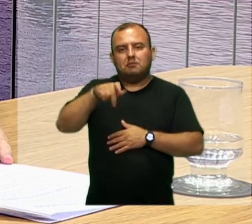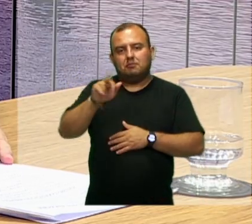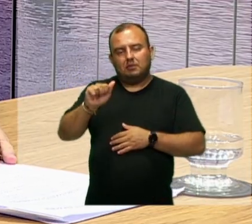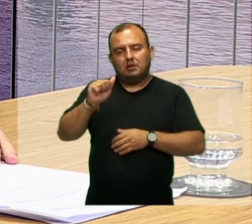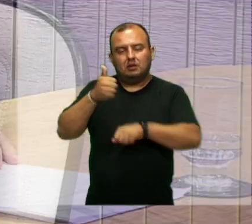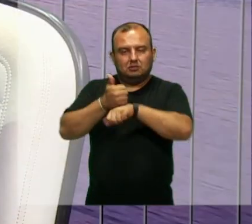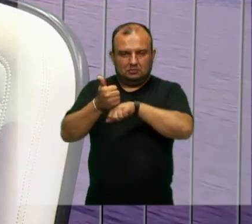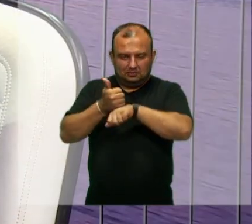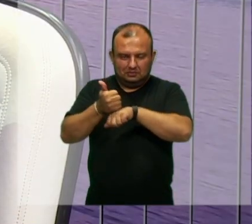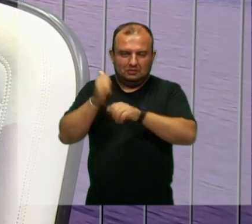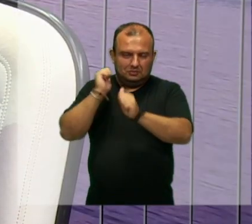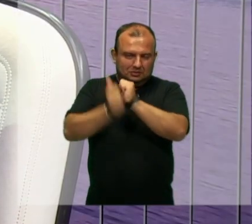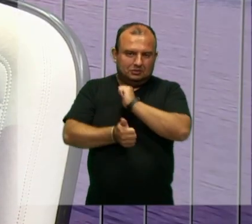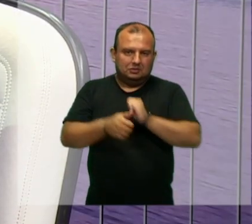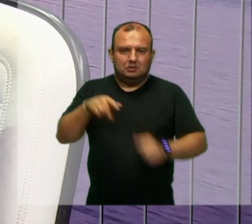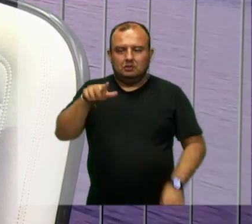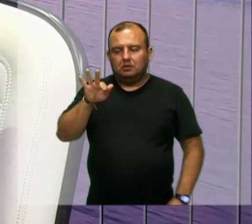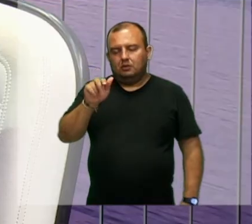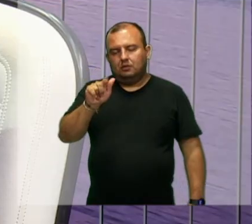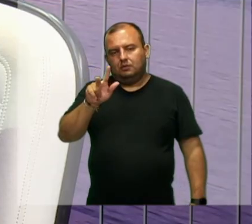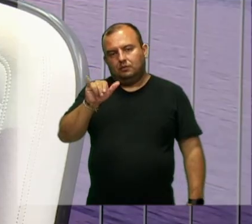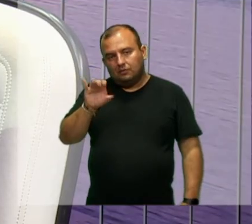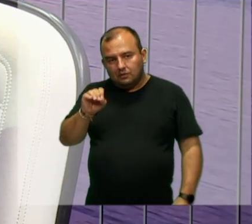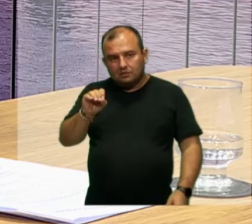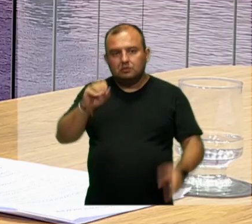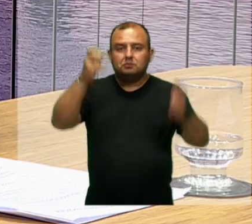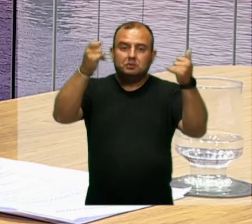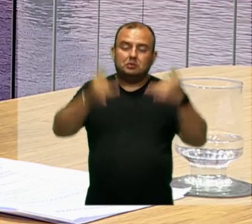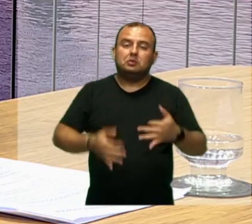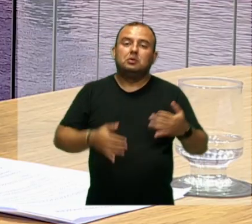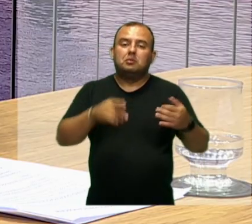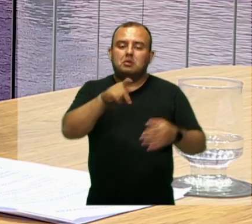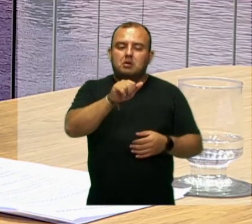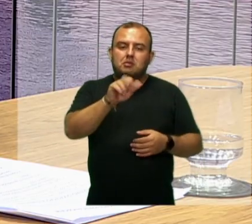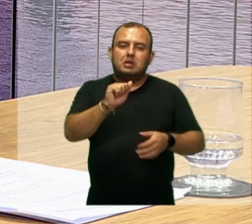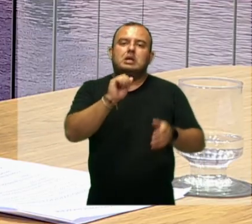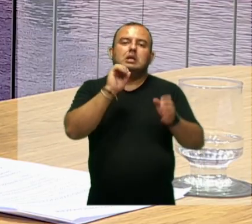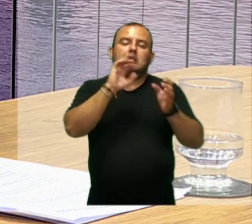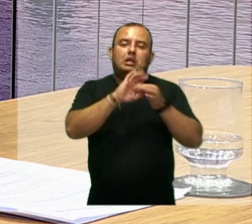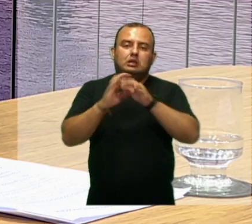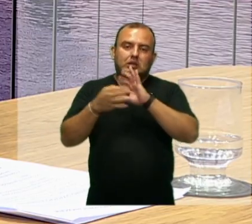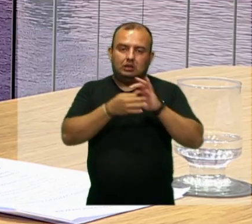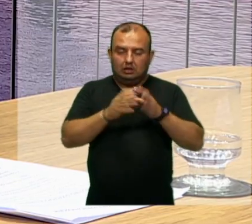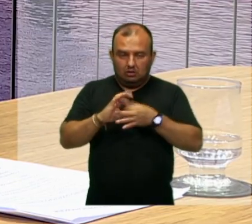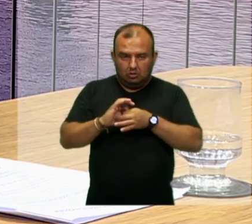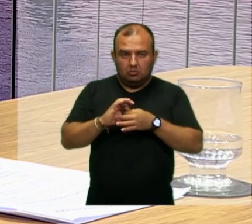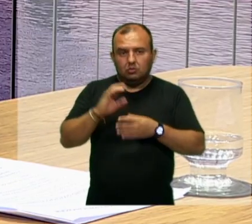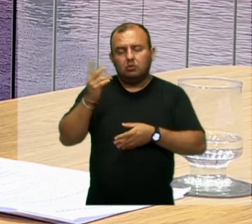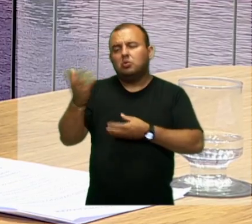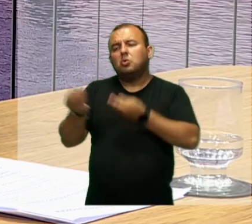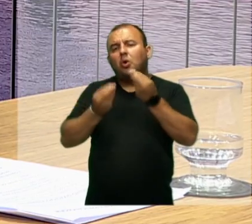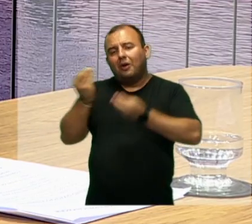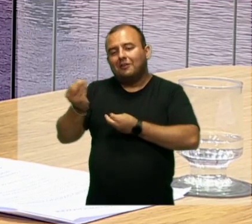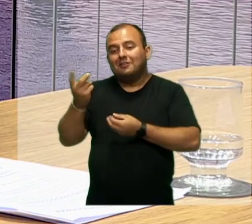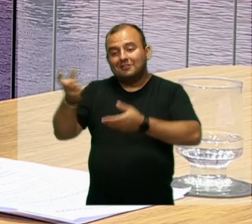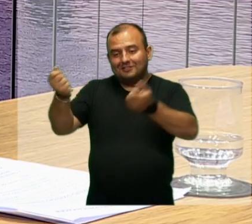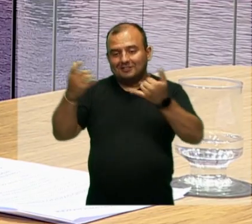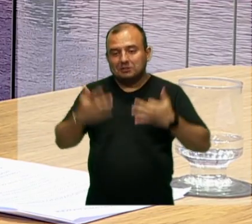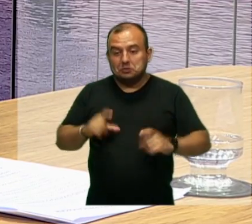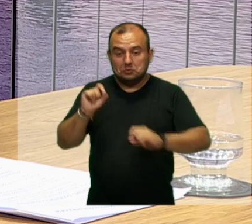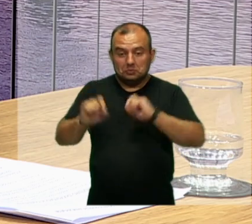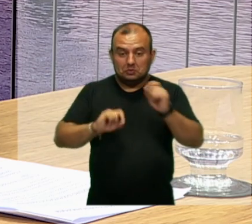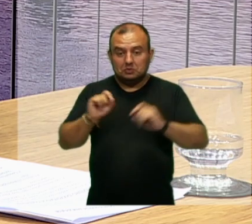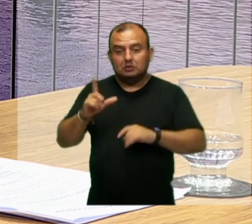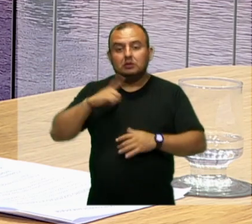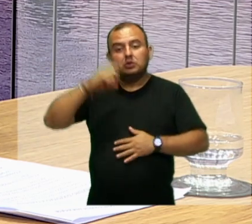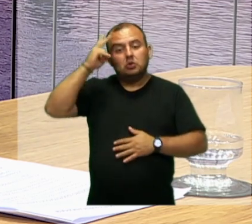paralímpico, o Flávio Reitz. E falando em paralímpico, né? Como é que tá? Você estava nos falando, né, que já tem